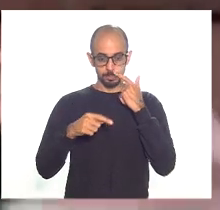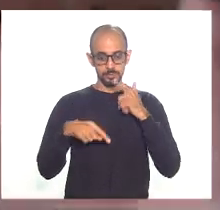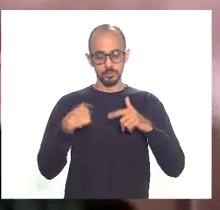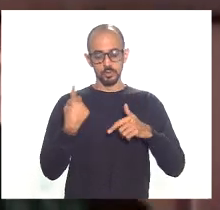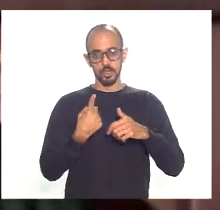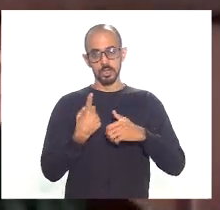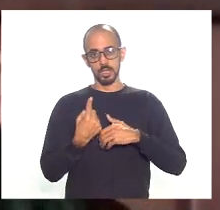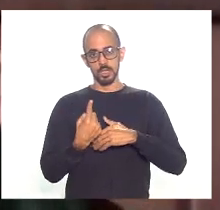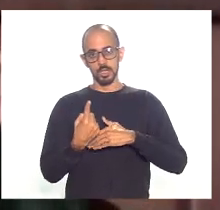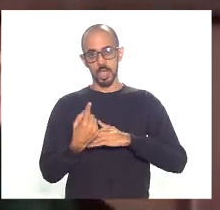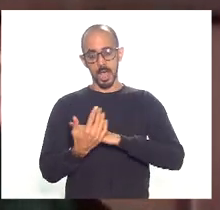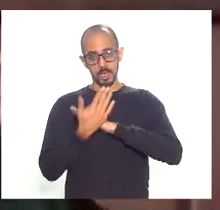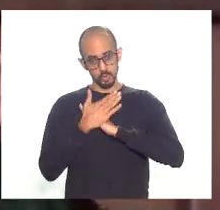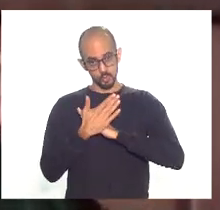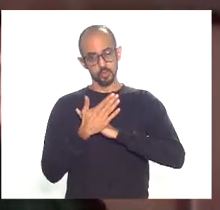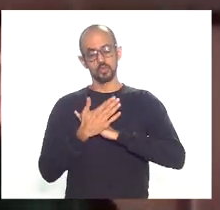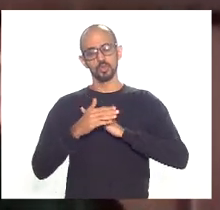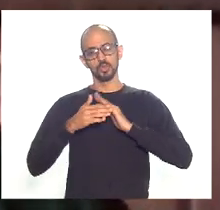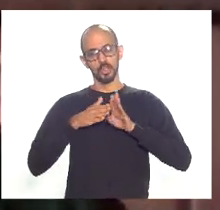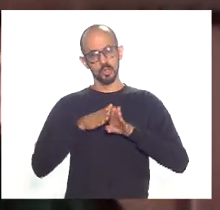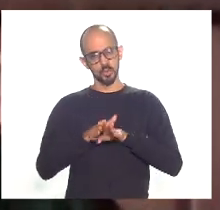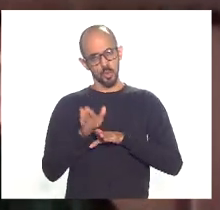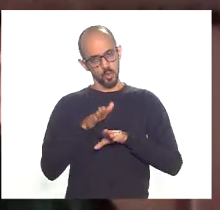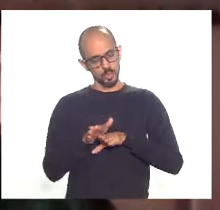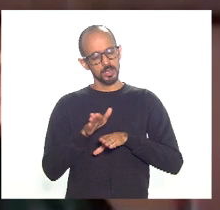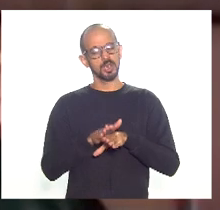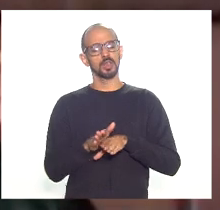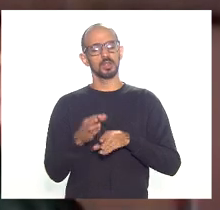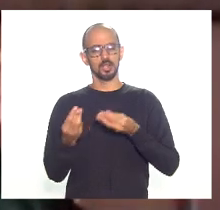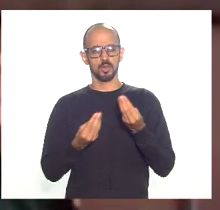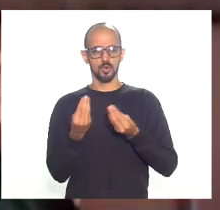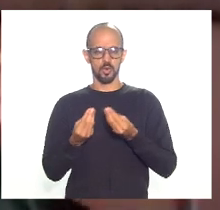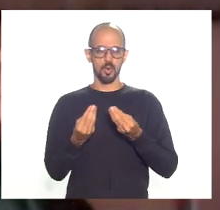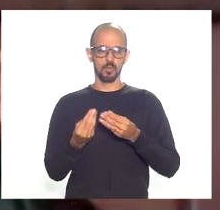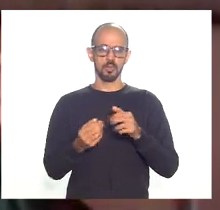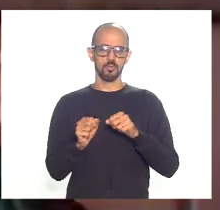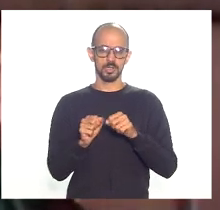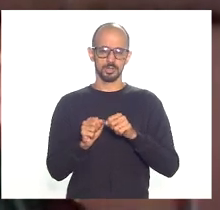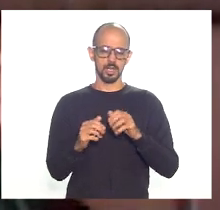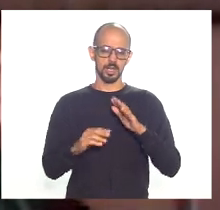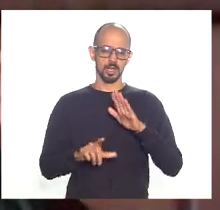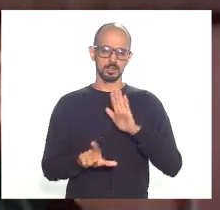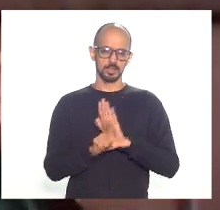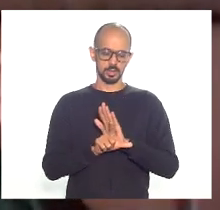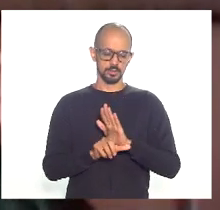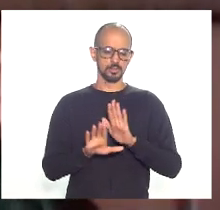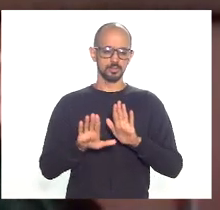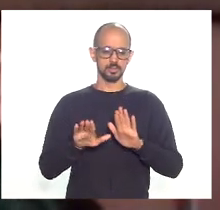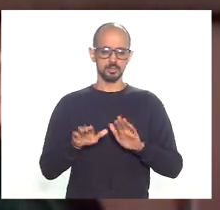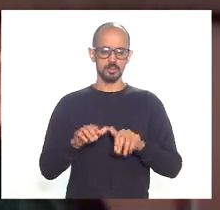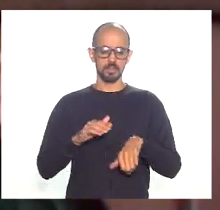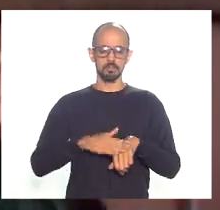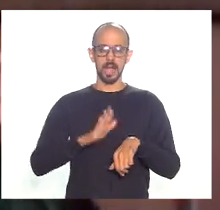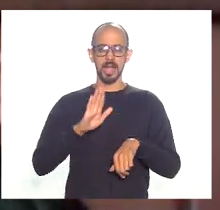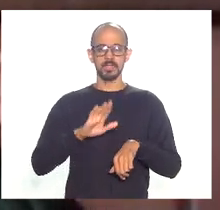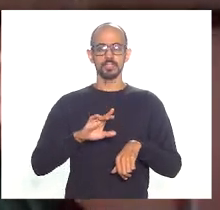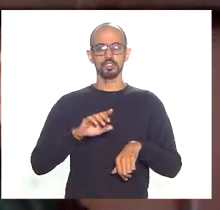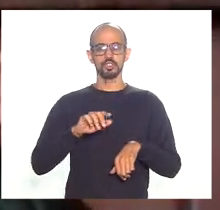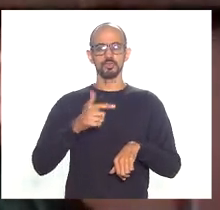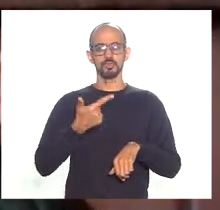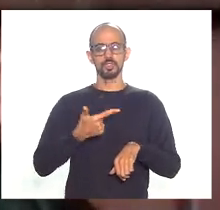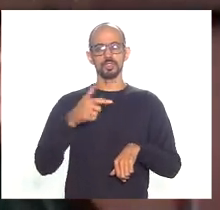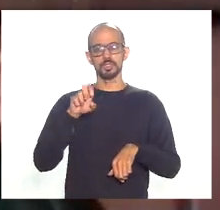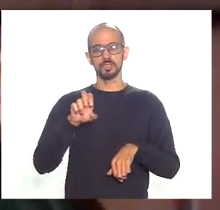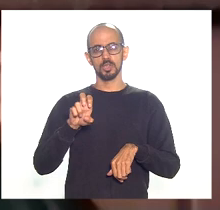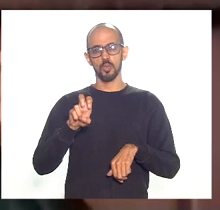e orienta nesse processo de reflexão e produção legislativa, mais de um quarto,